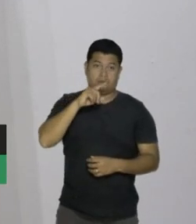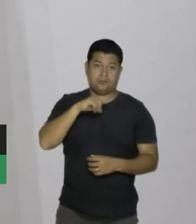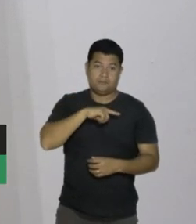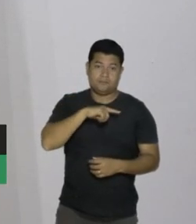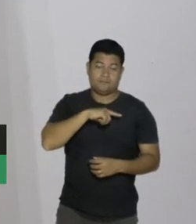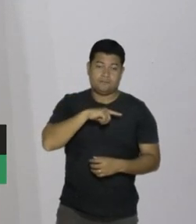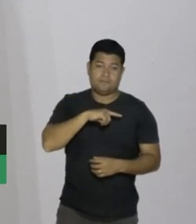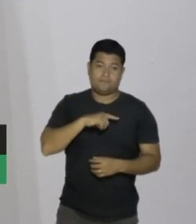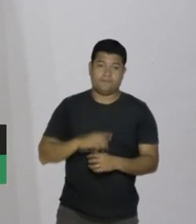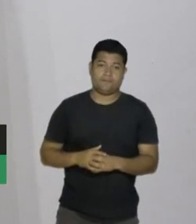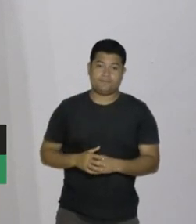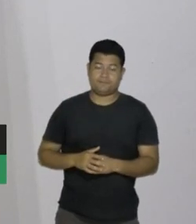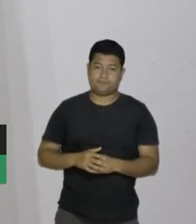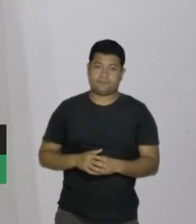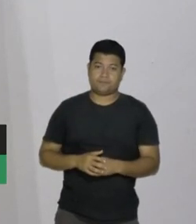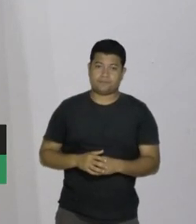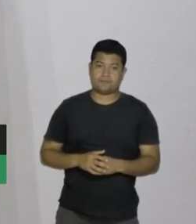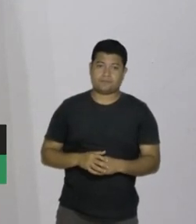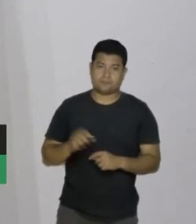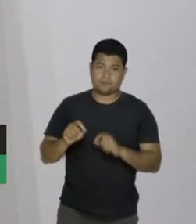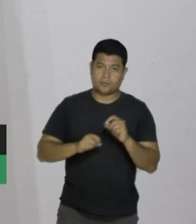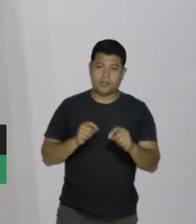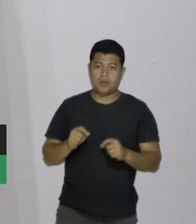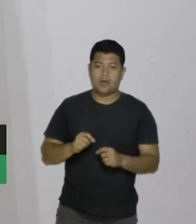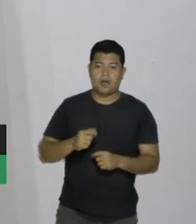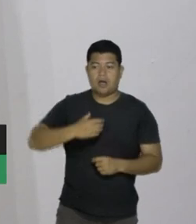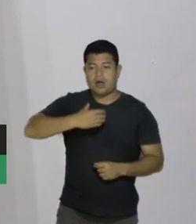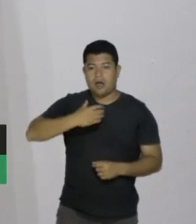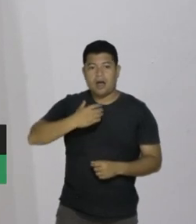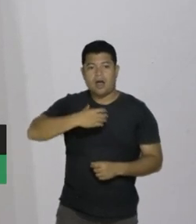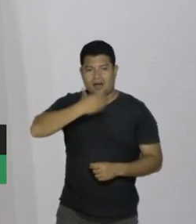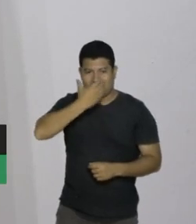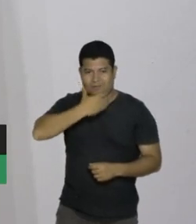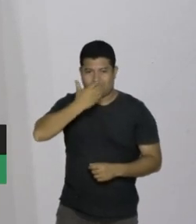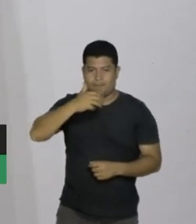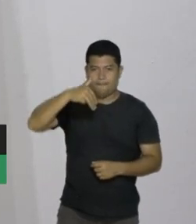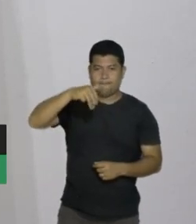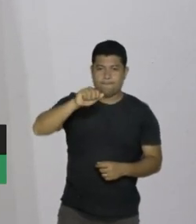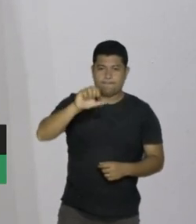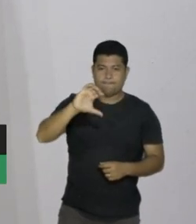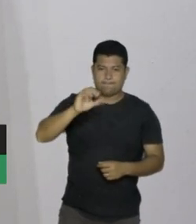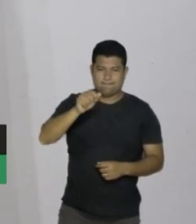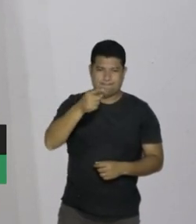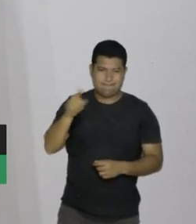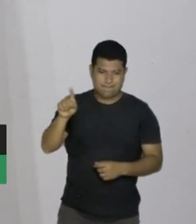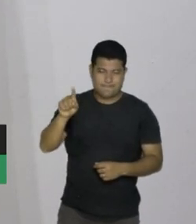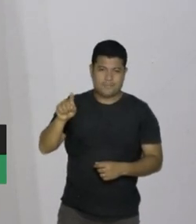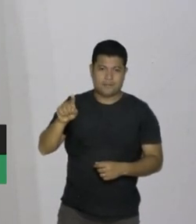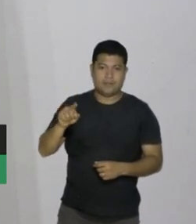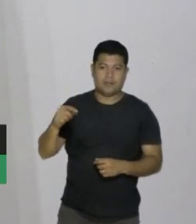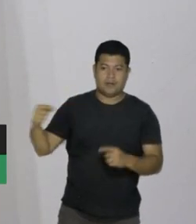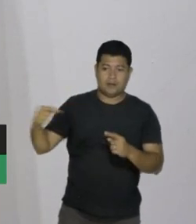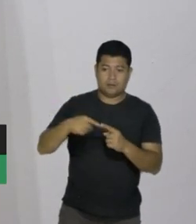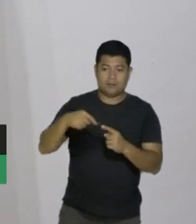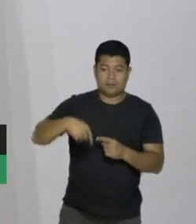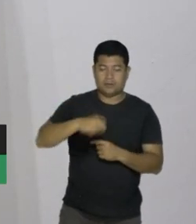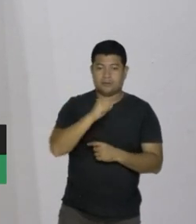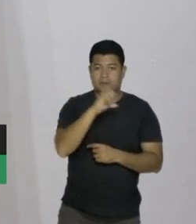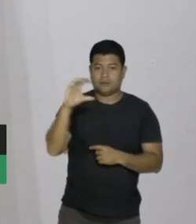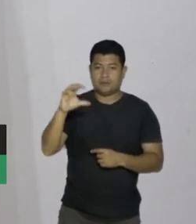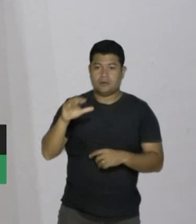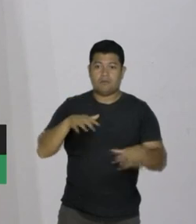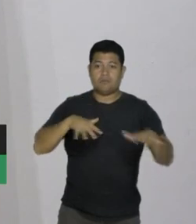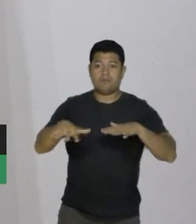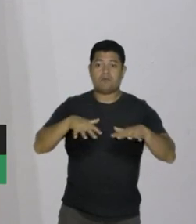Deputado Taís Silva A Maçã Catarinense com o movimento do Governo Federal a